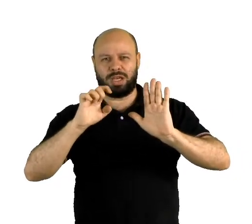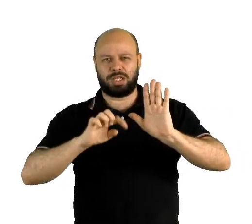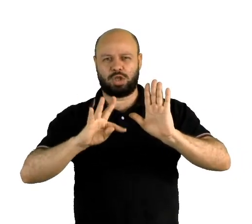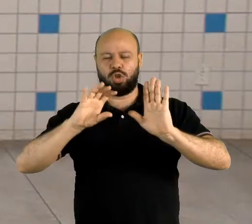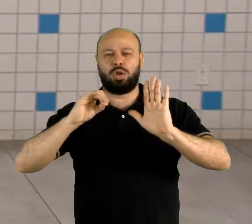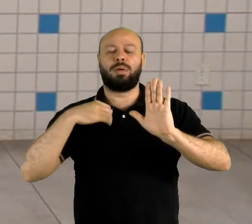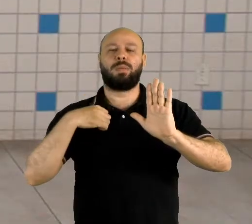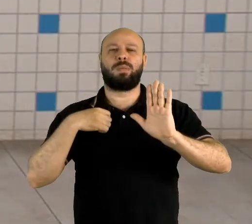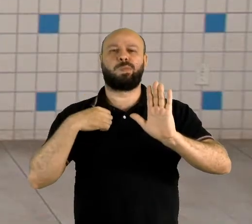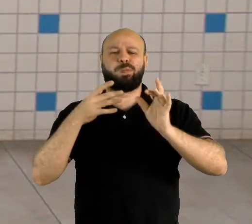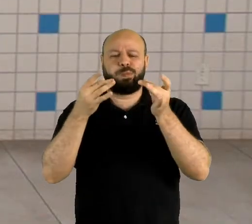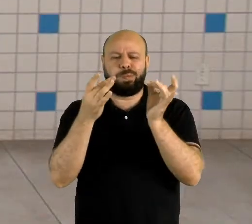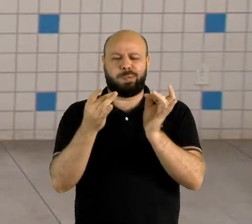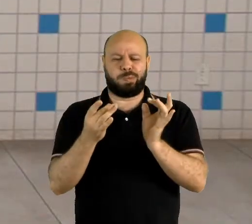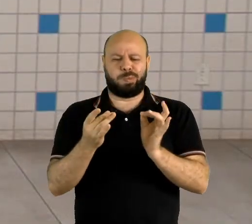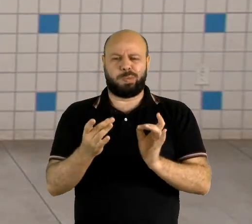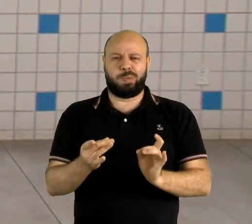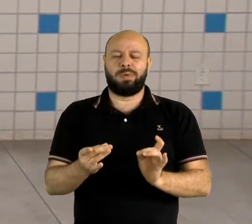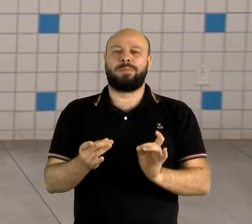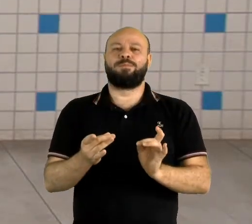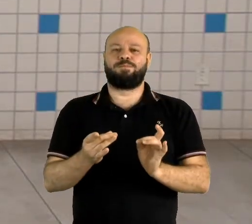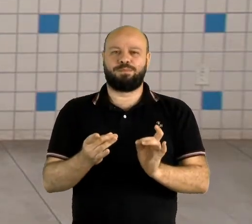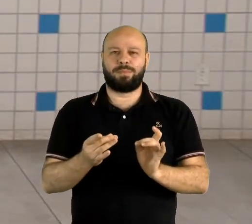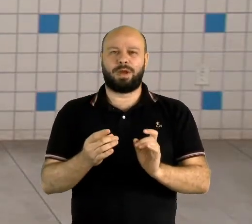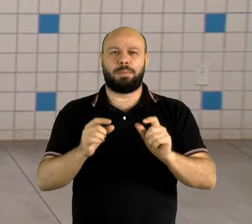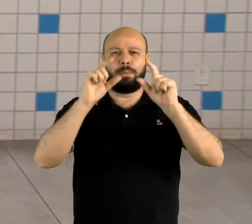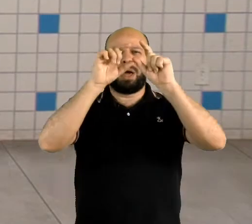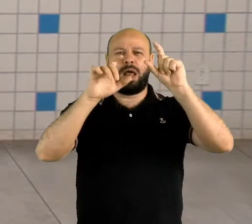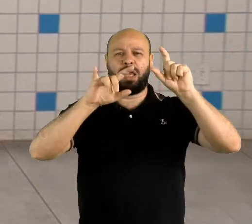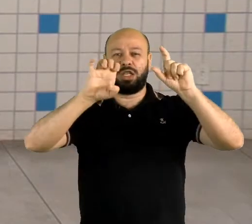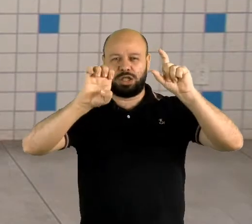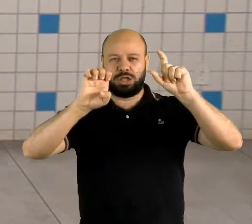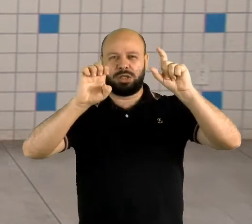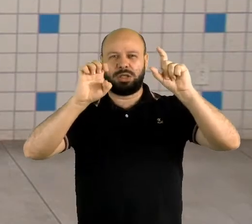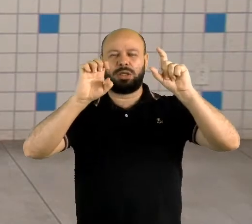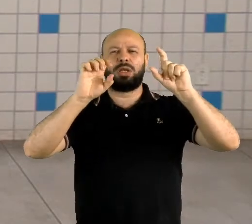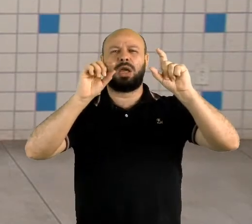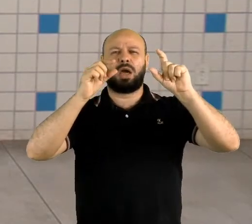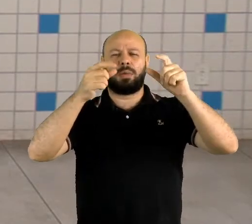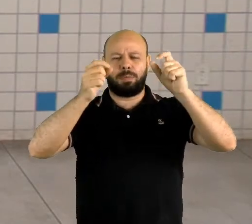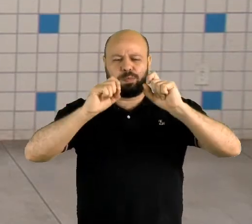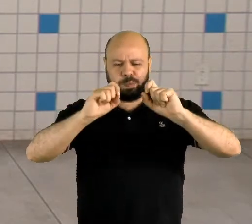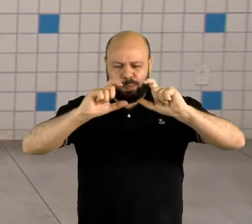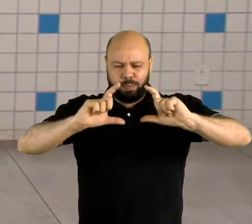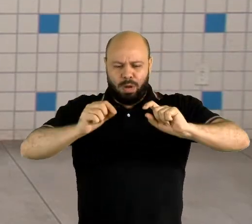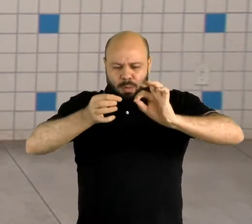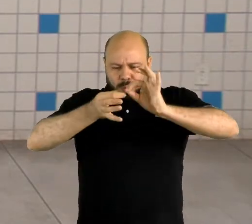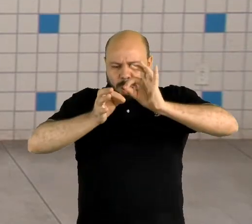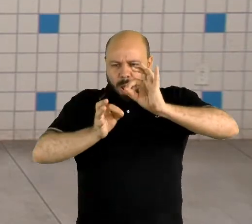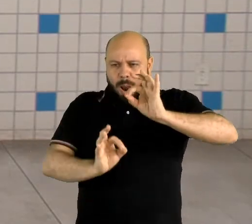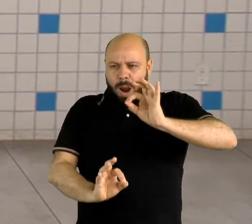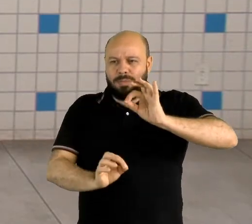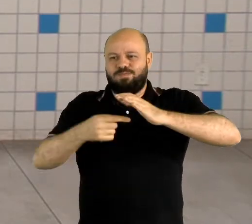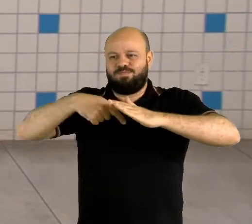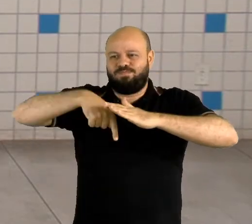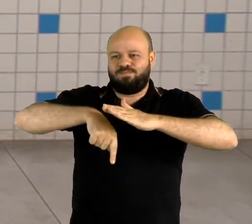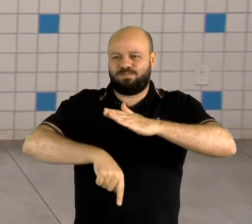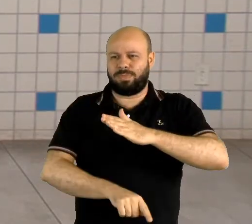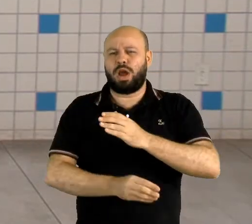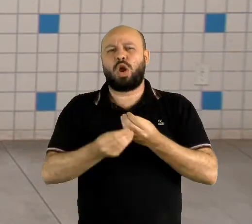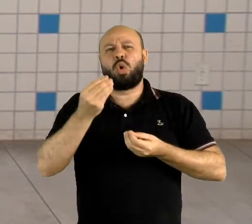depois do lead, vem todo o detalhamento, é onde a reportagem ela é aprofundada. E como que eles